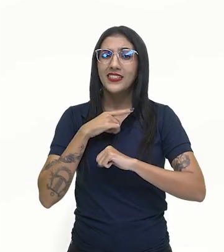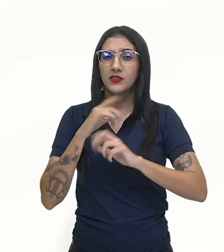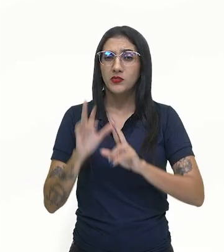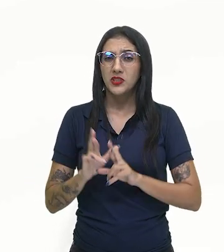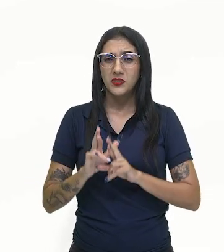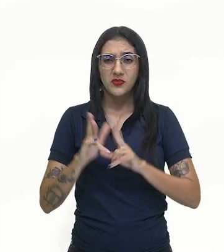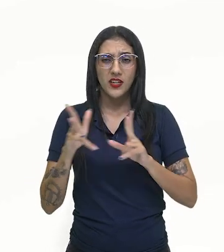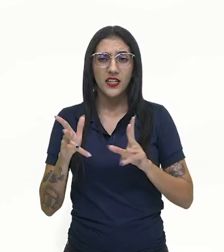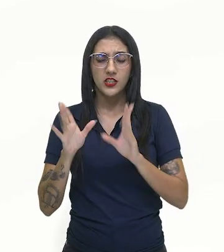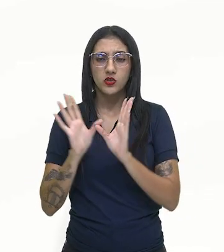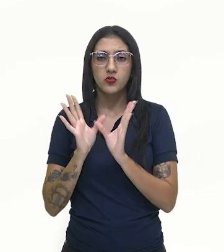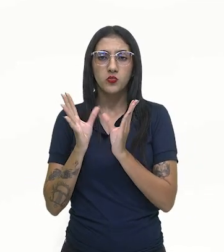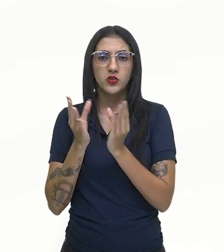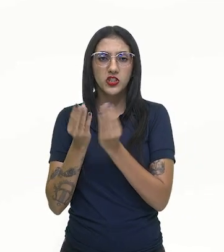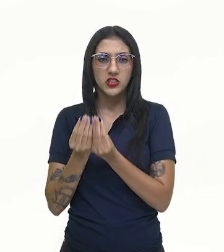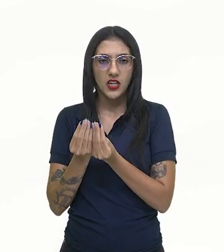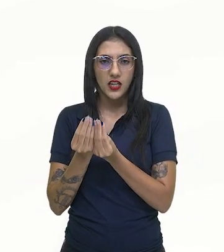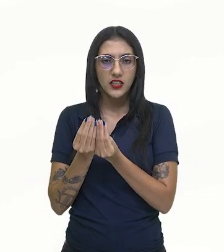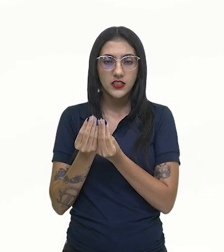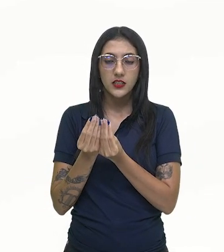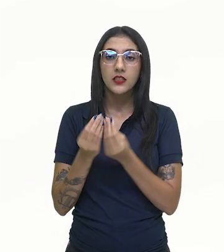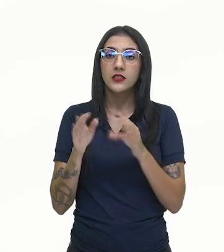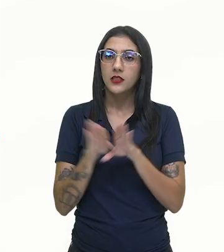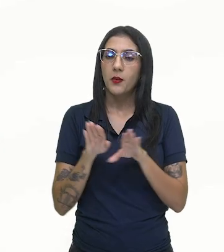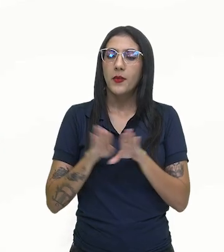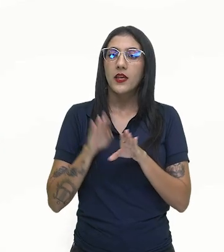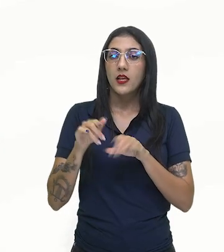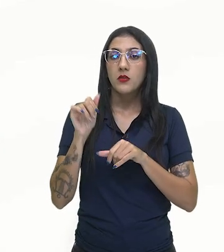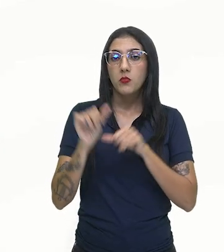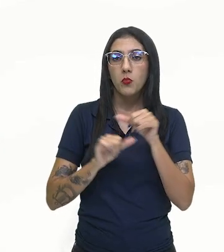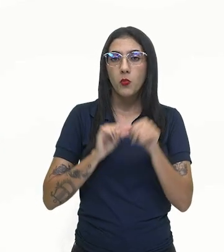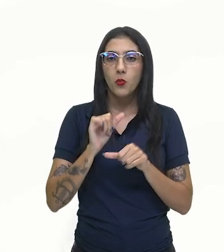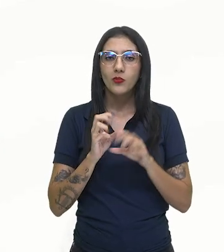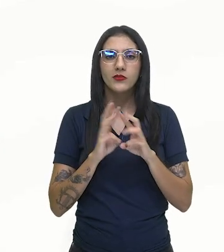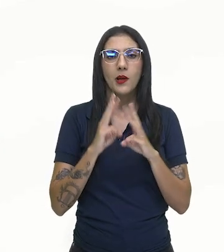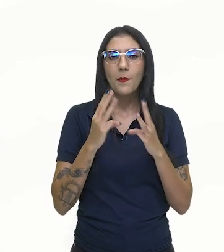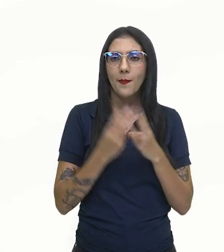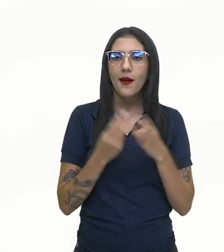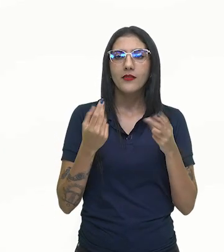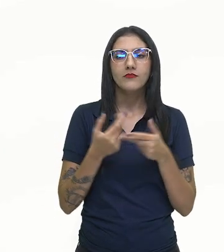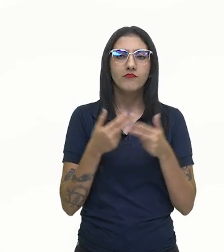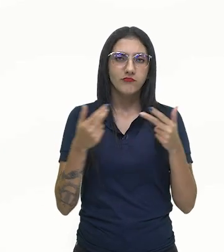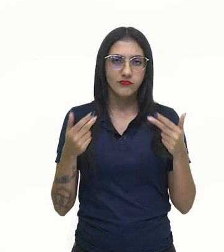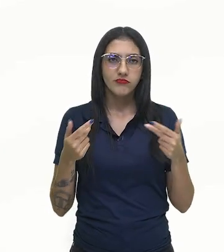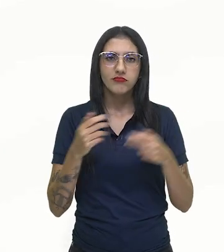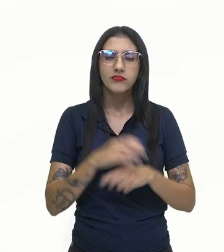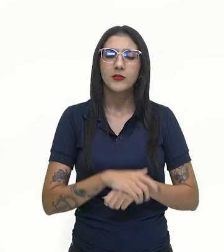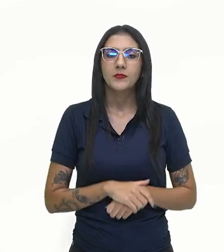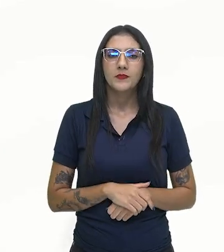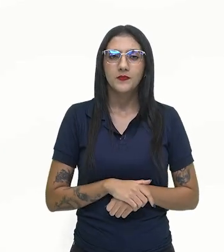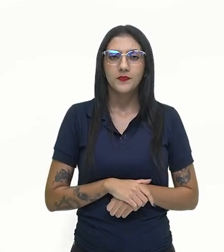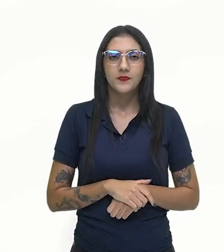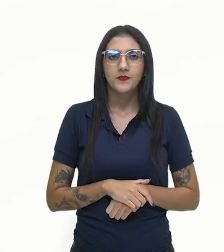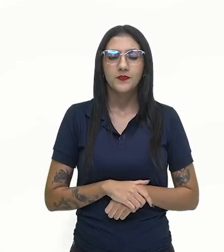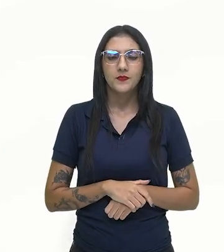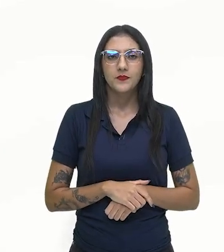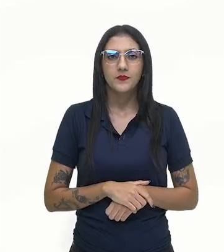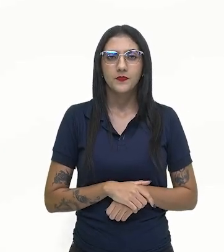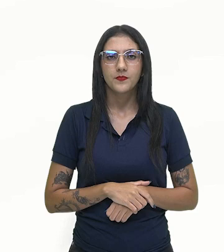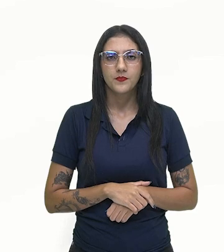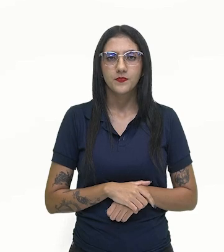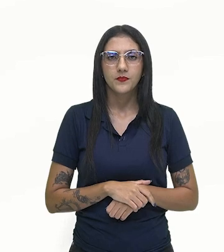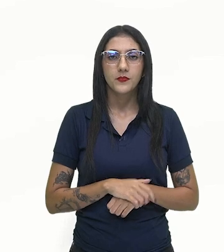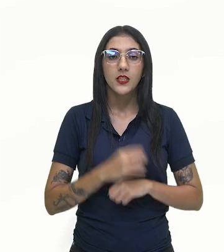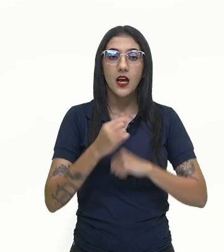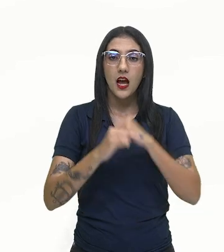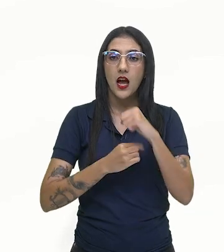diferentes, os elementos diferem em tamanho, massa e outras propriedades. Átomos